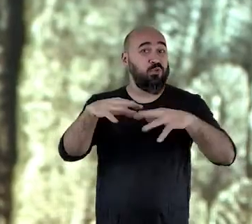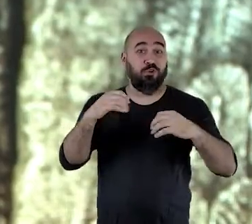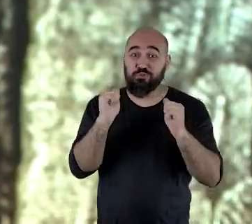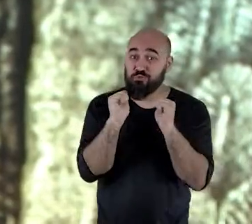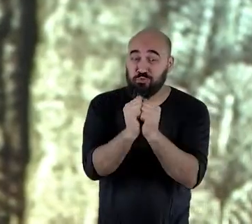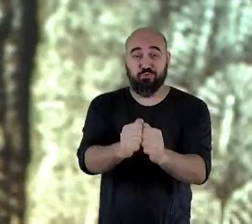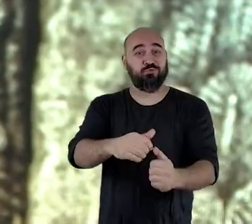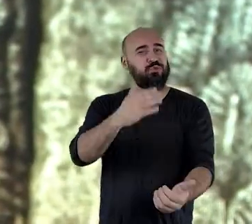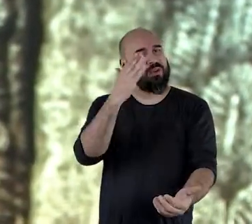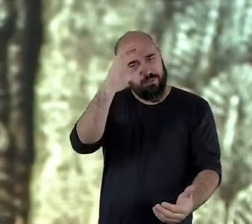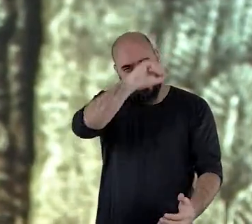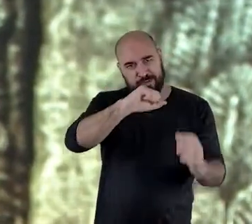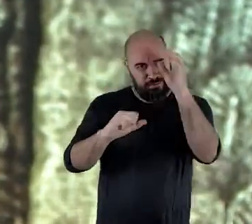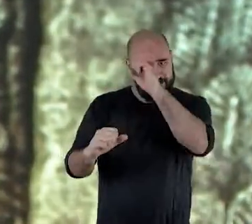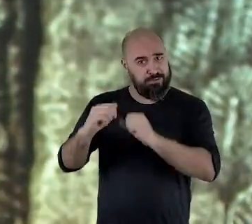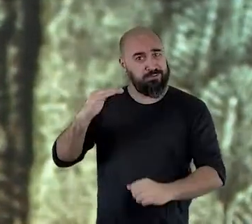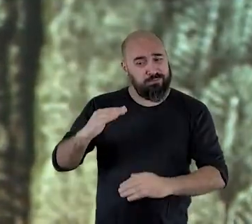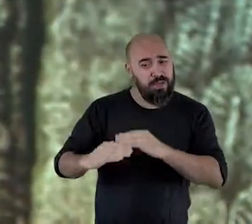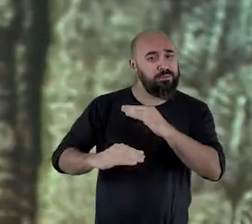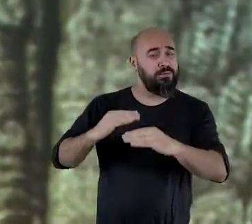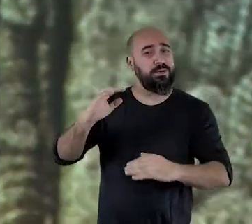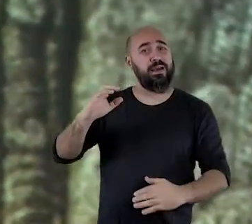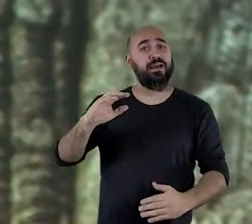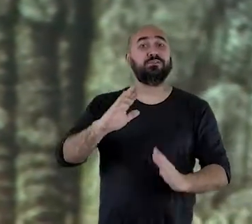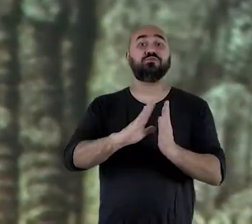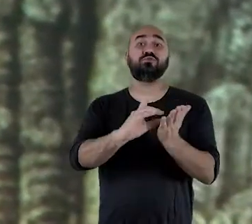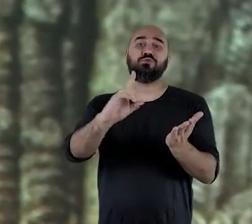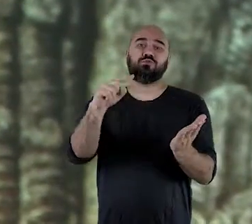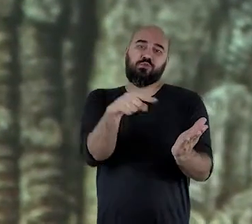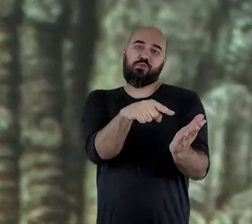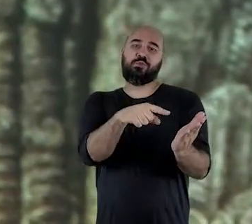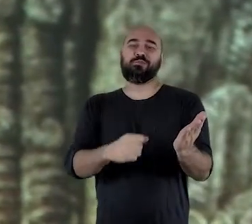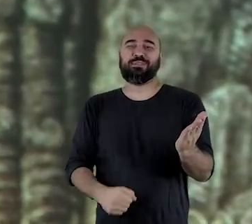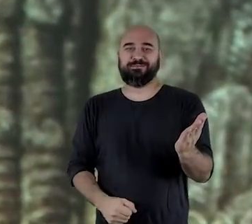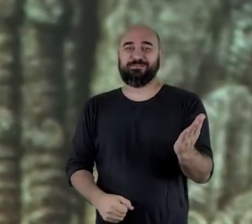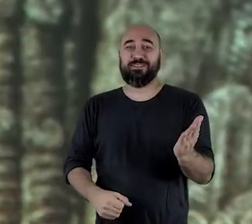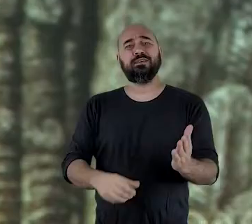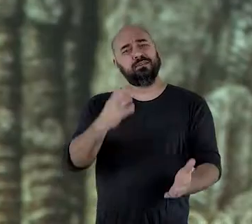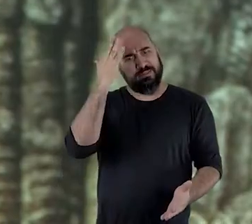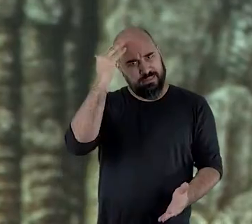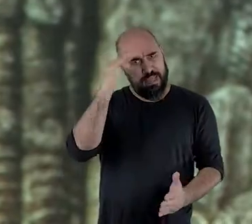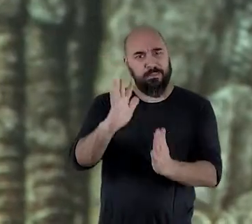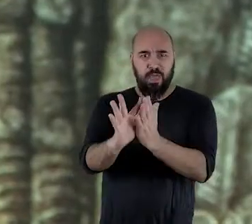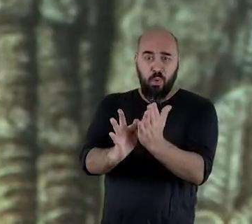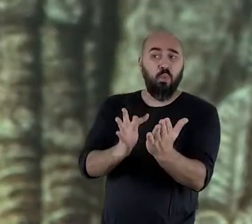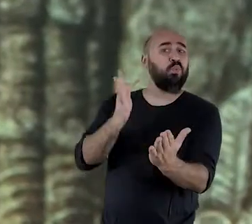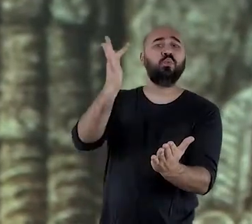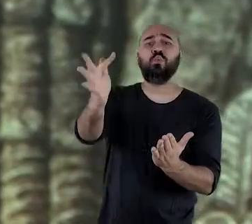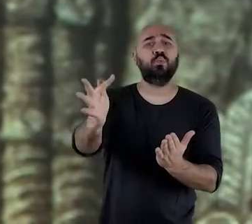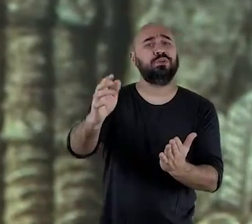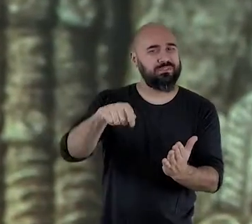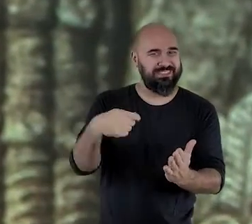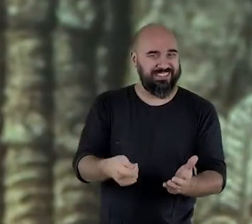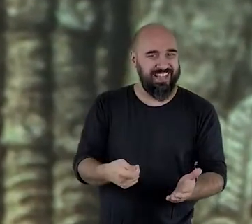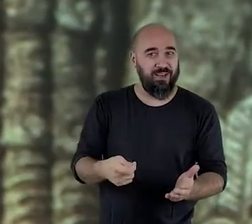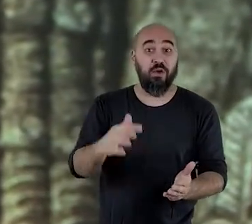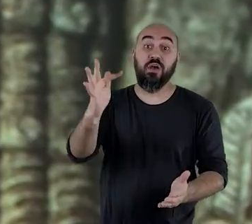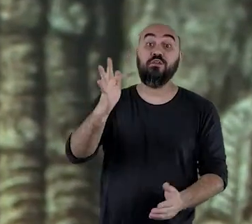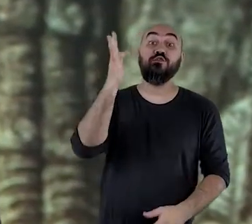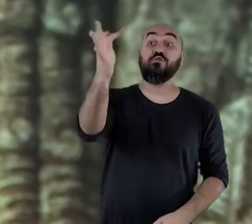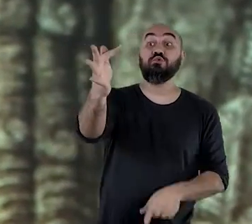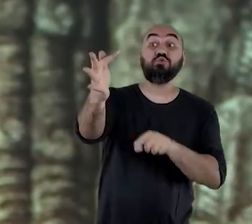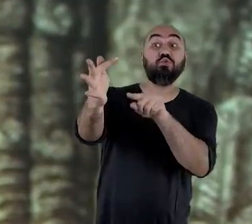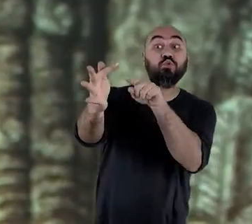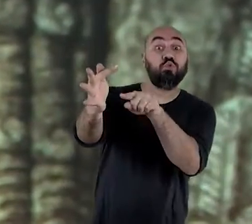da Palavra do Senhor. Porque você sabe, o programa chama A Arena do Futuro. A Arena porque nós discutimos a Bíblia e